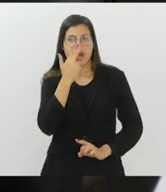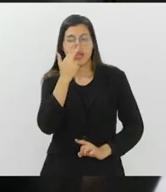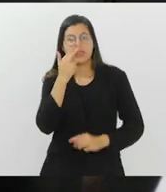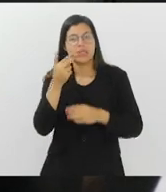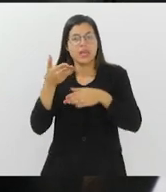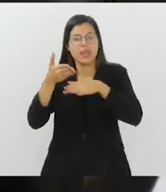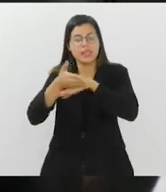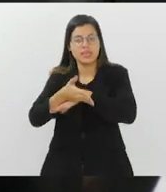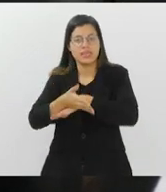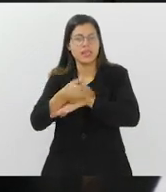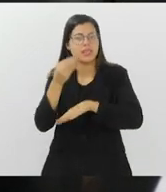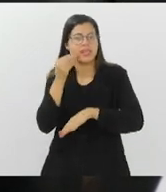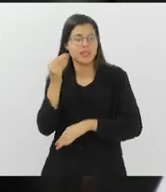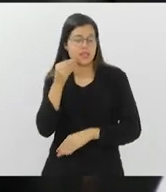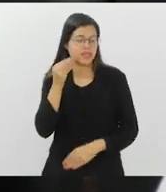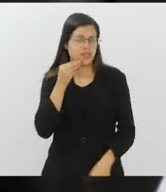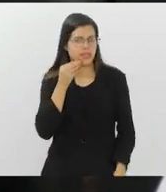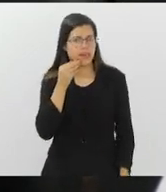para tentar